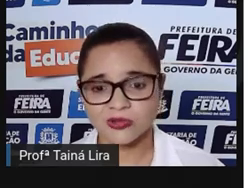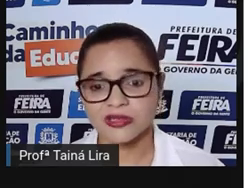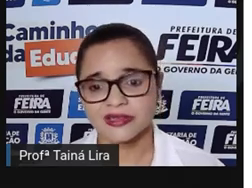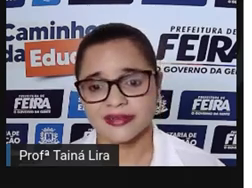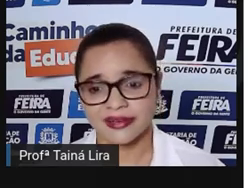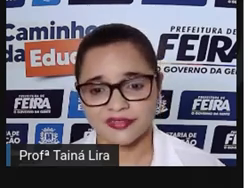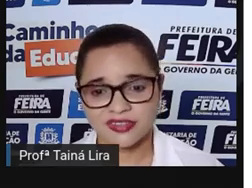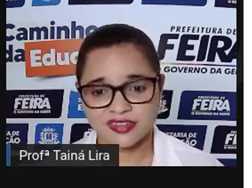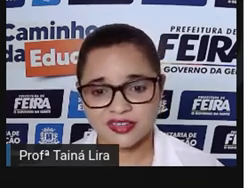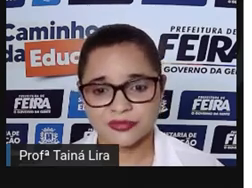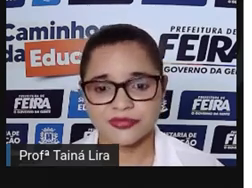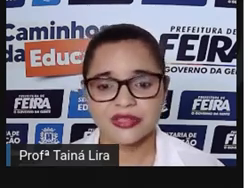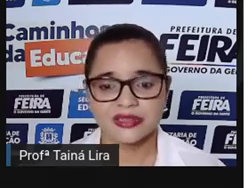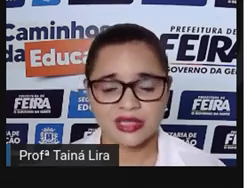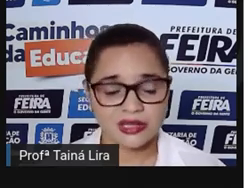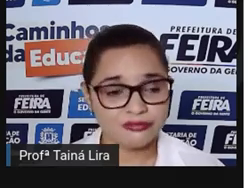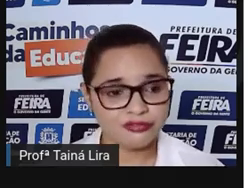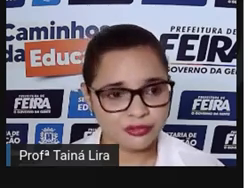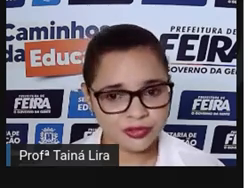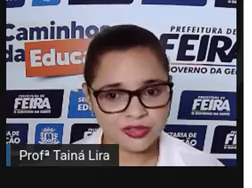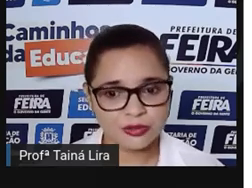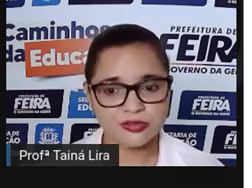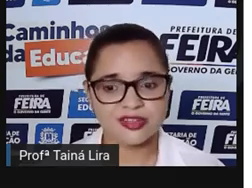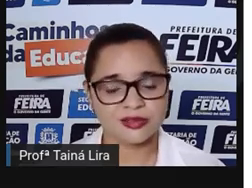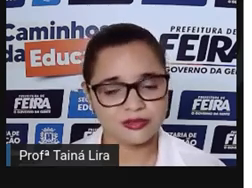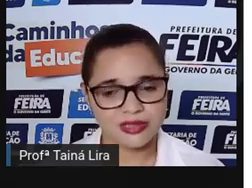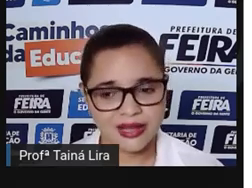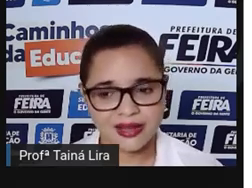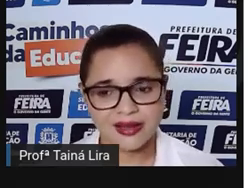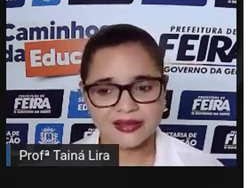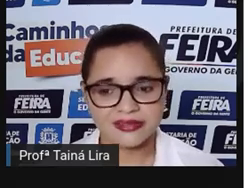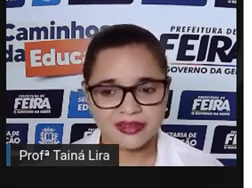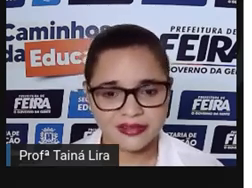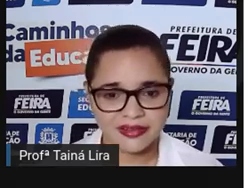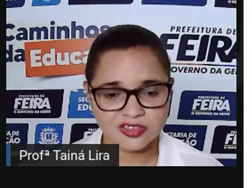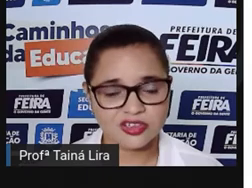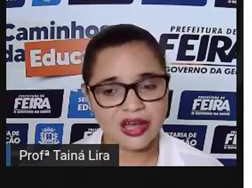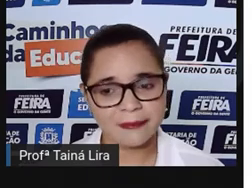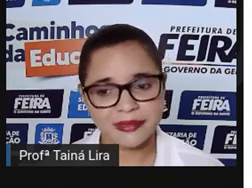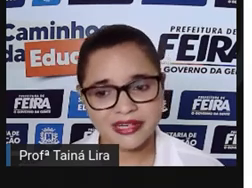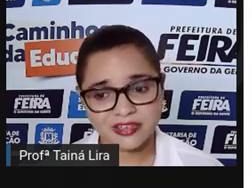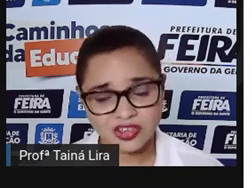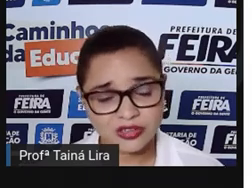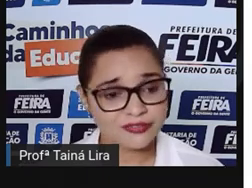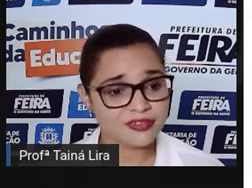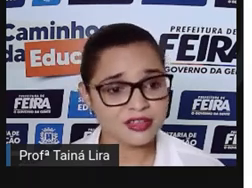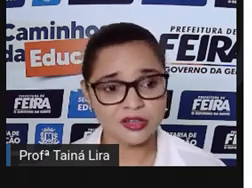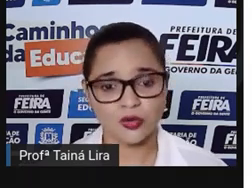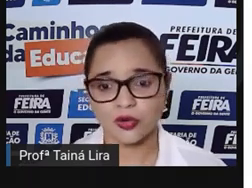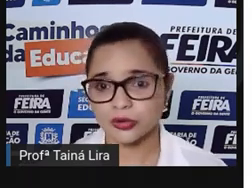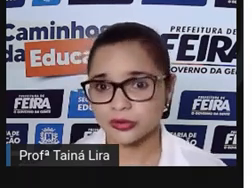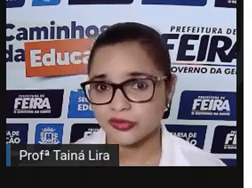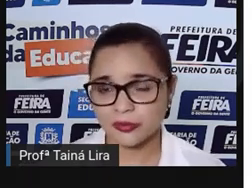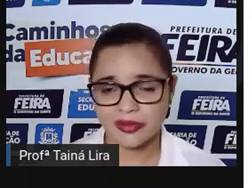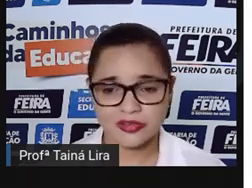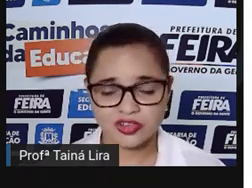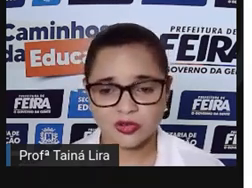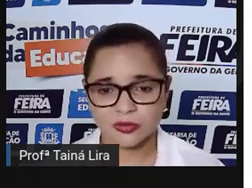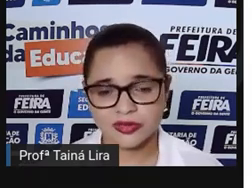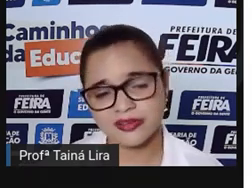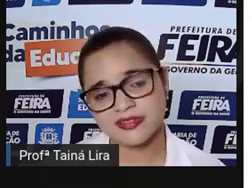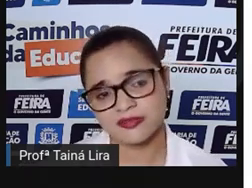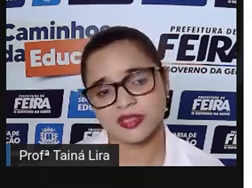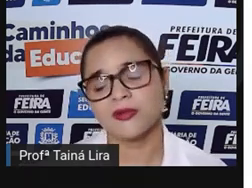rádio, televisão, telefone, o celular, a internet, aplicativos e outros meios